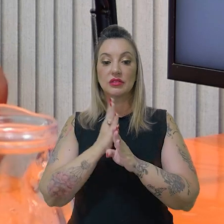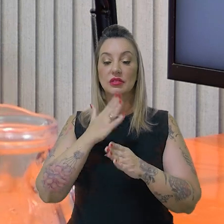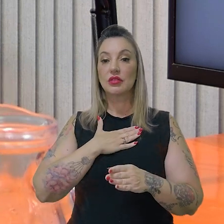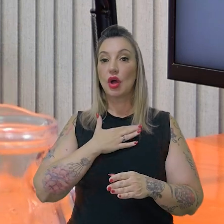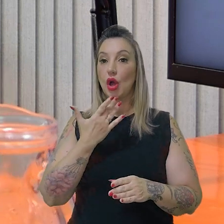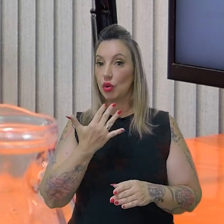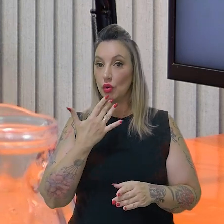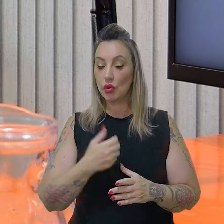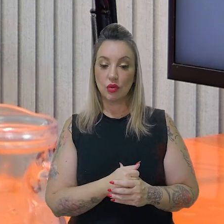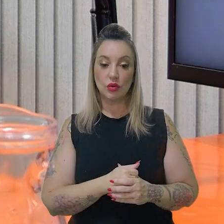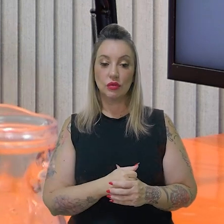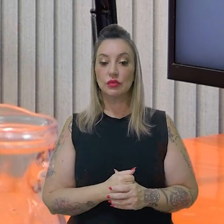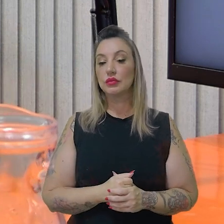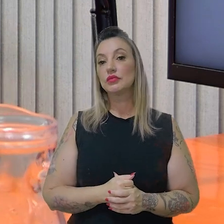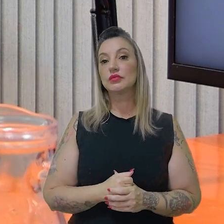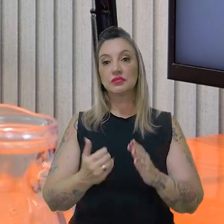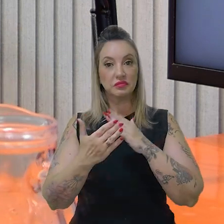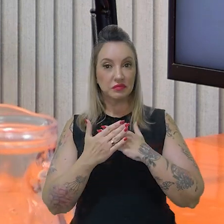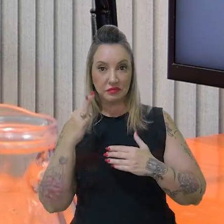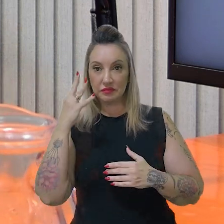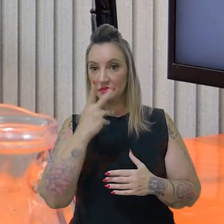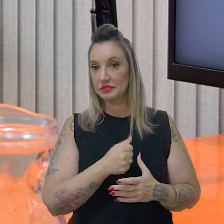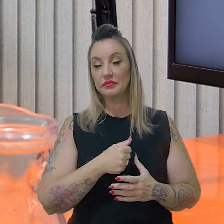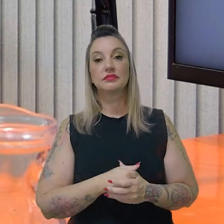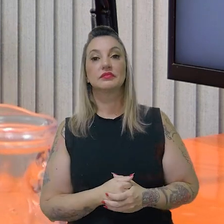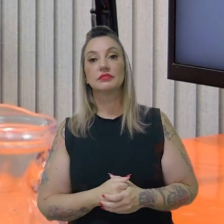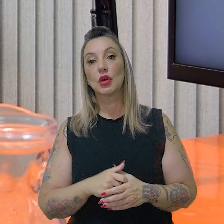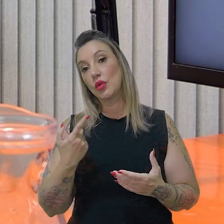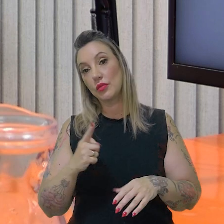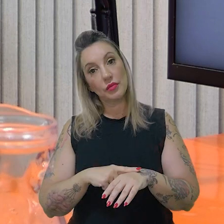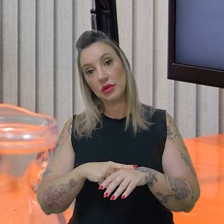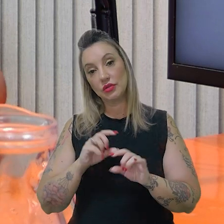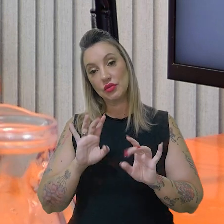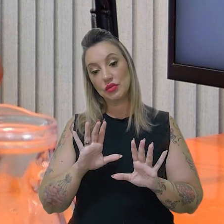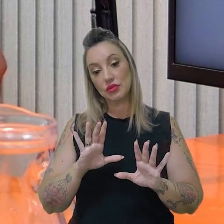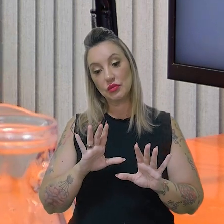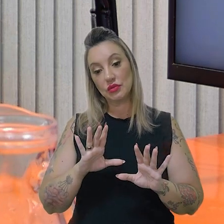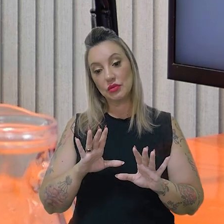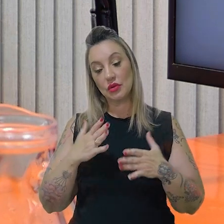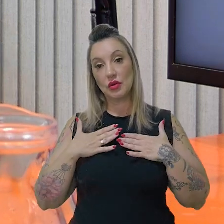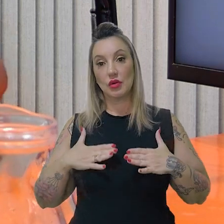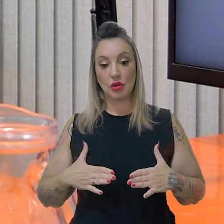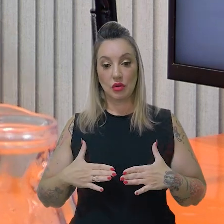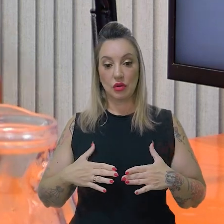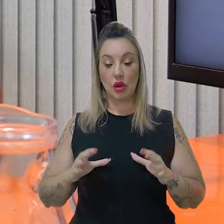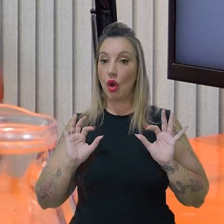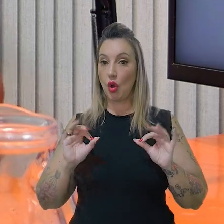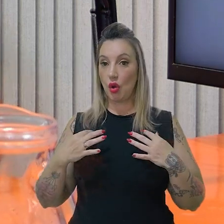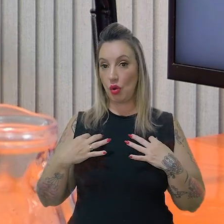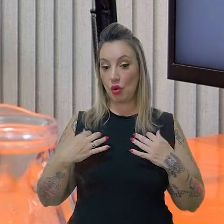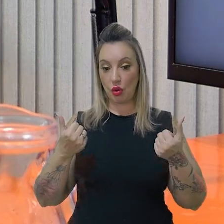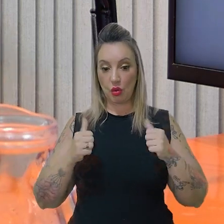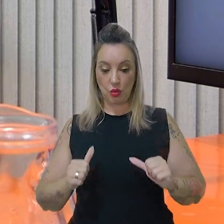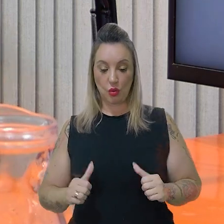mesmo descobrir quais as cores que vão realçar minha beleza ou no momento eu quero saber o meu biótipo que eu quero ver uns louos a gente faz análise